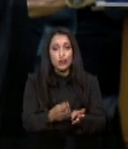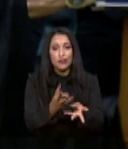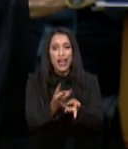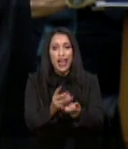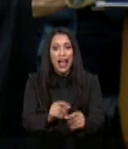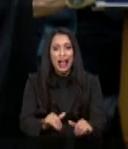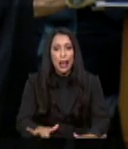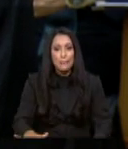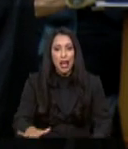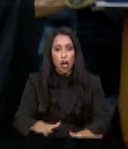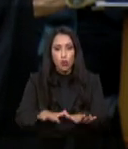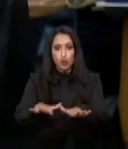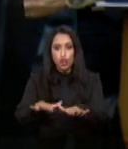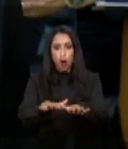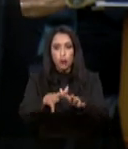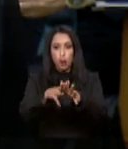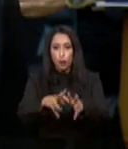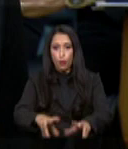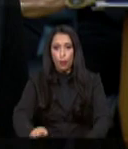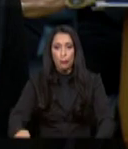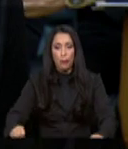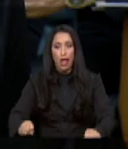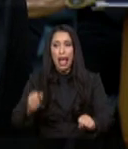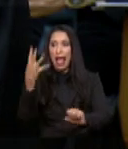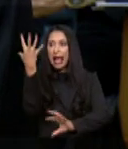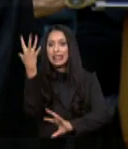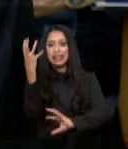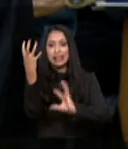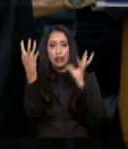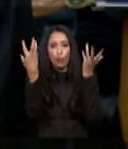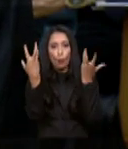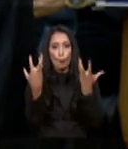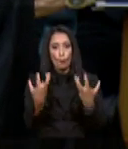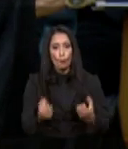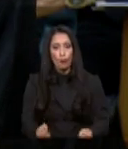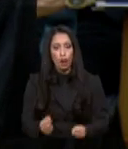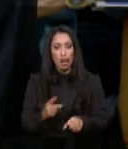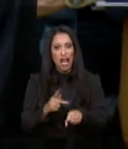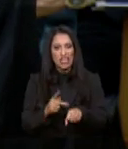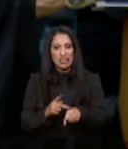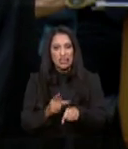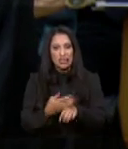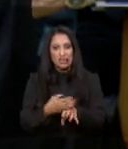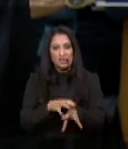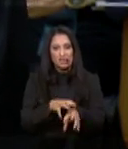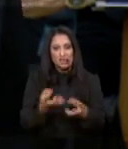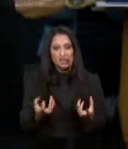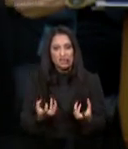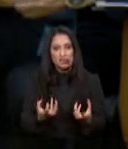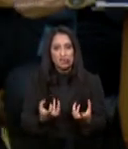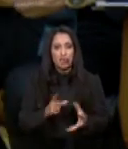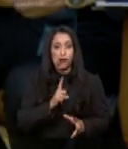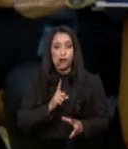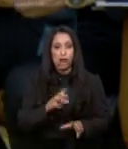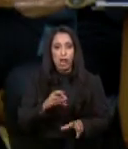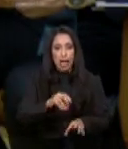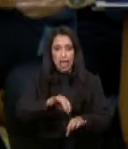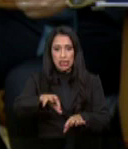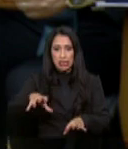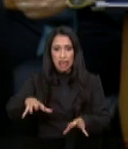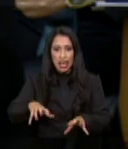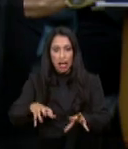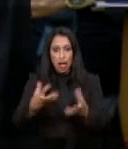se desfazer, as árvores vão murchar e as pedras rachar no calor. A terra ressecada